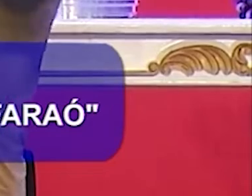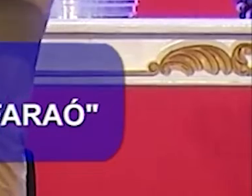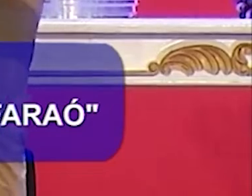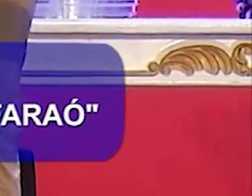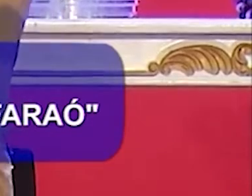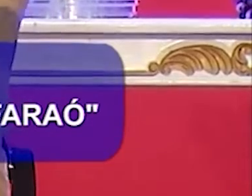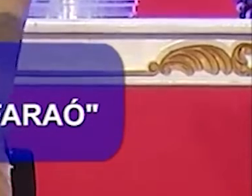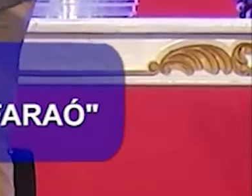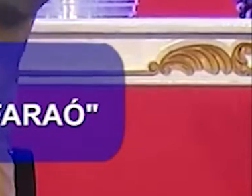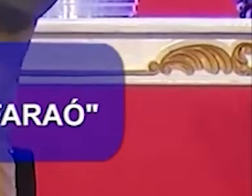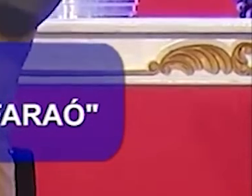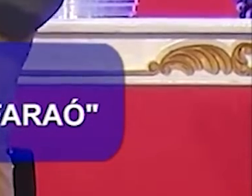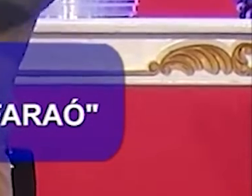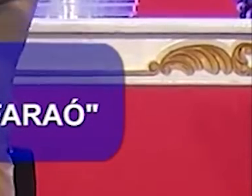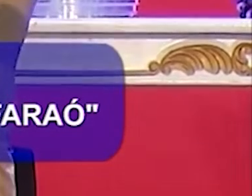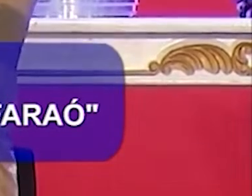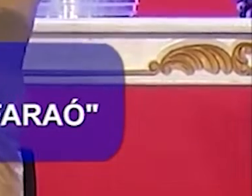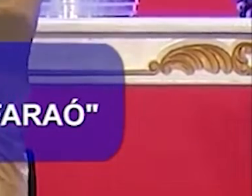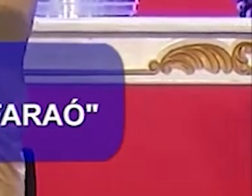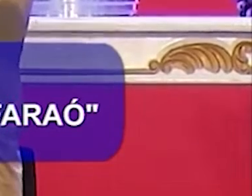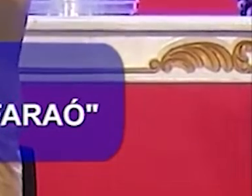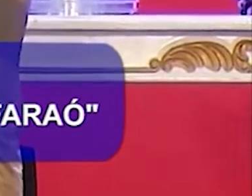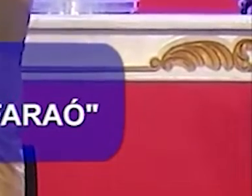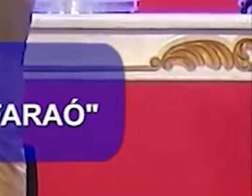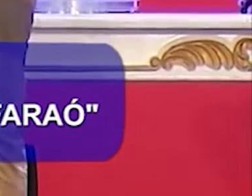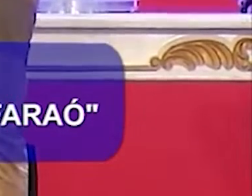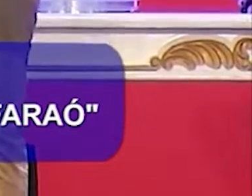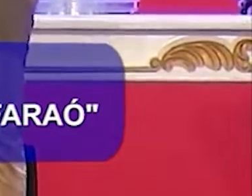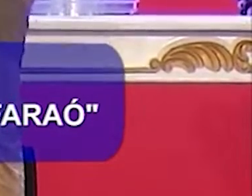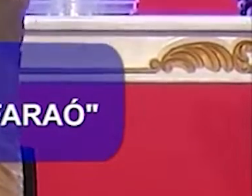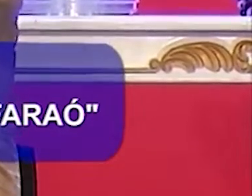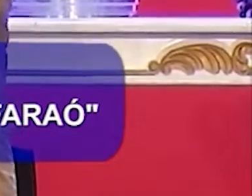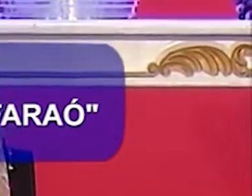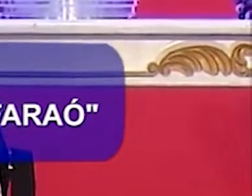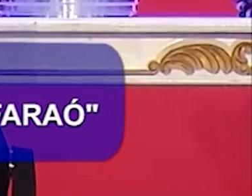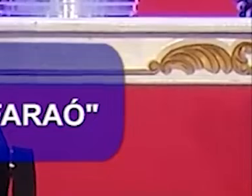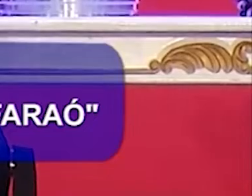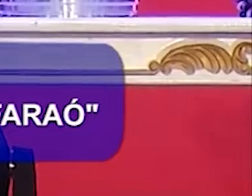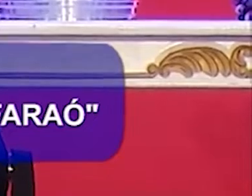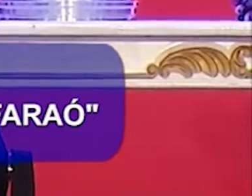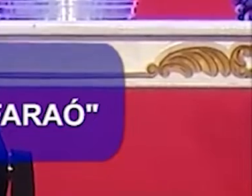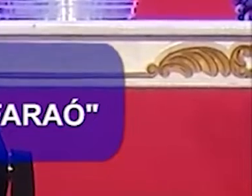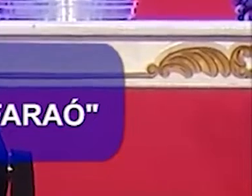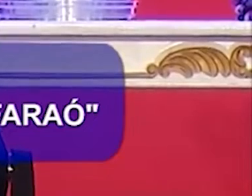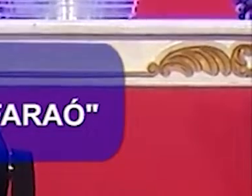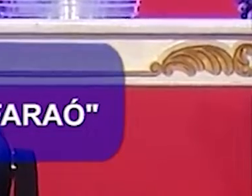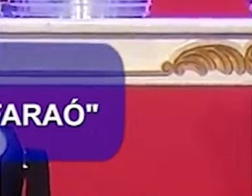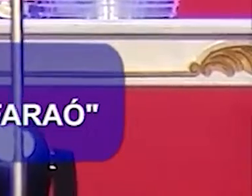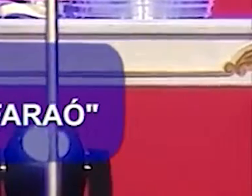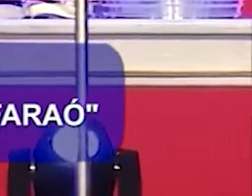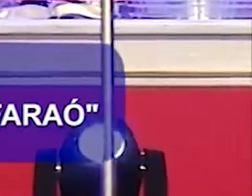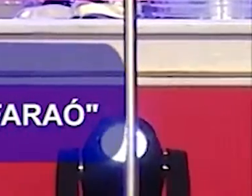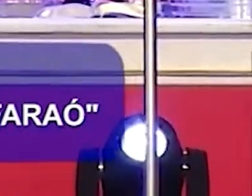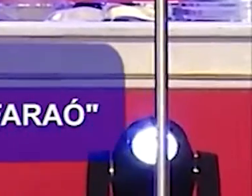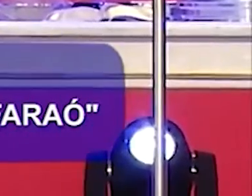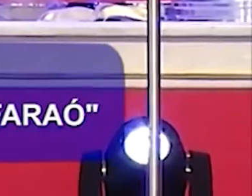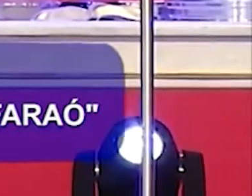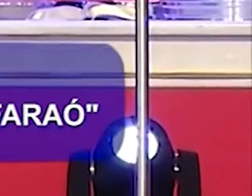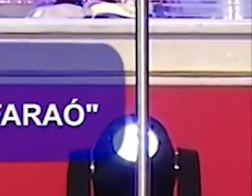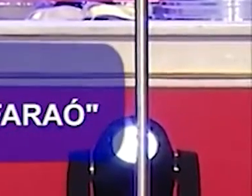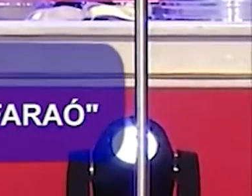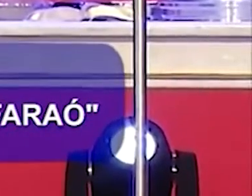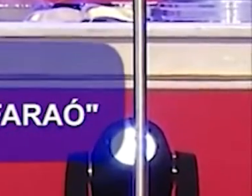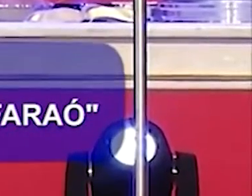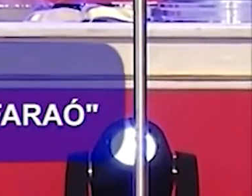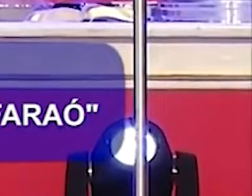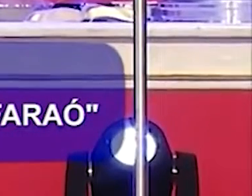40 anos se passaram entre o capítulo 2 e o capítulo 3, mas agora nós vamos ver aqui o Deus que encontra Moisés, e nós